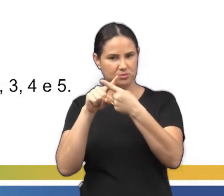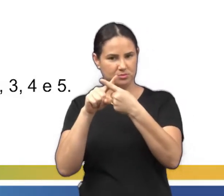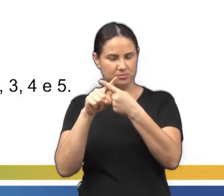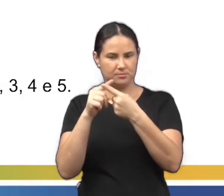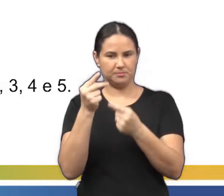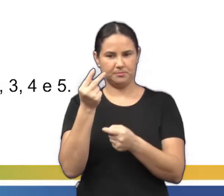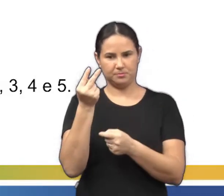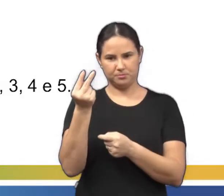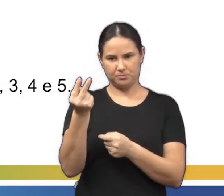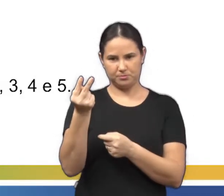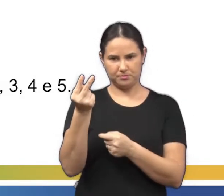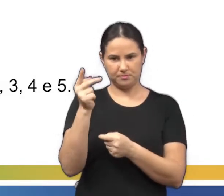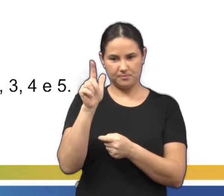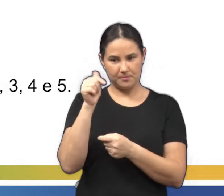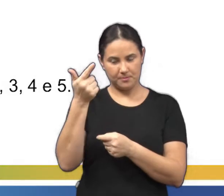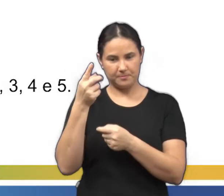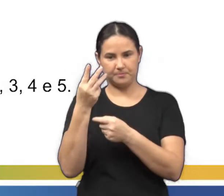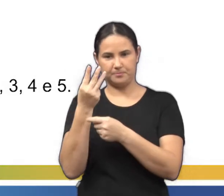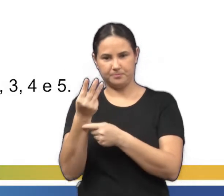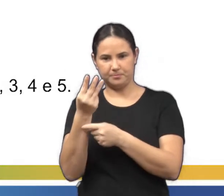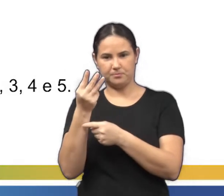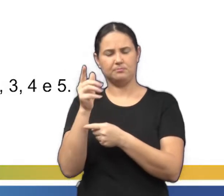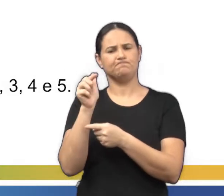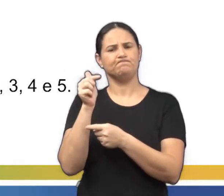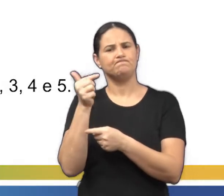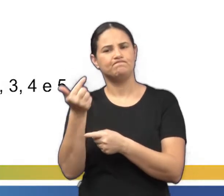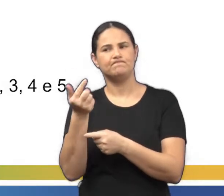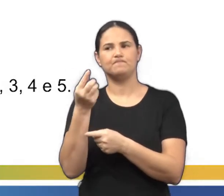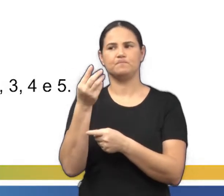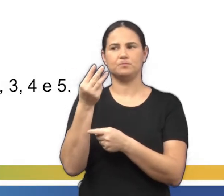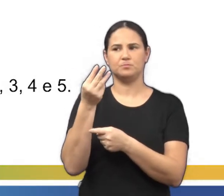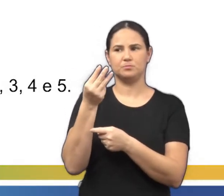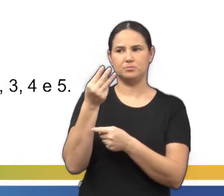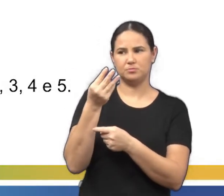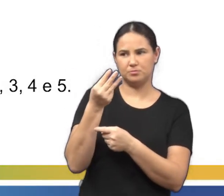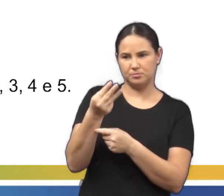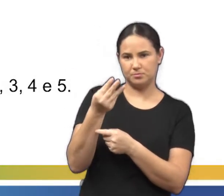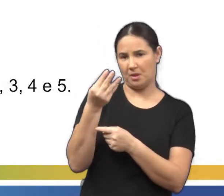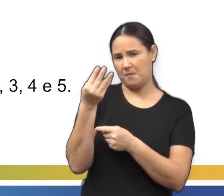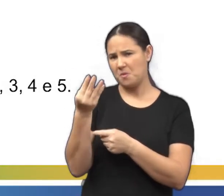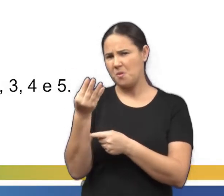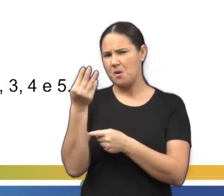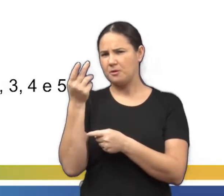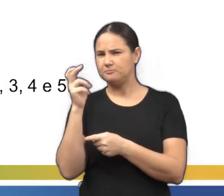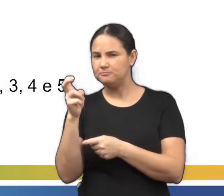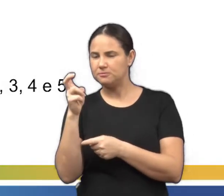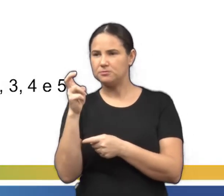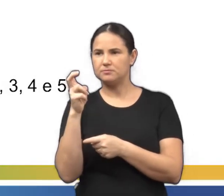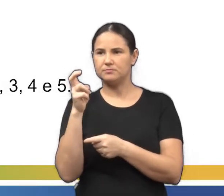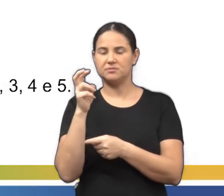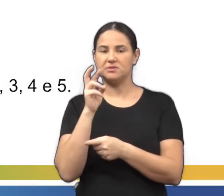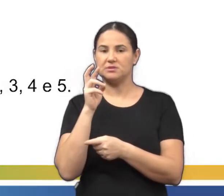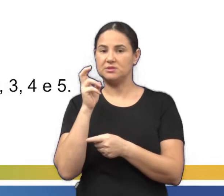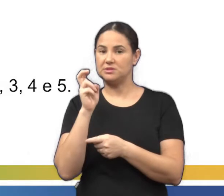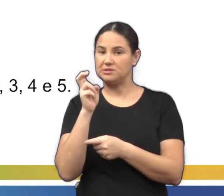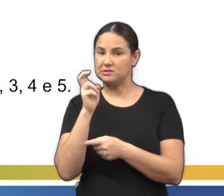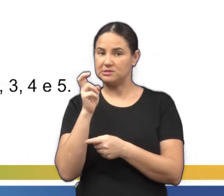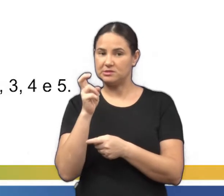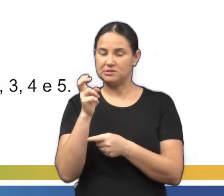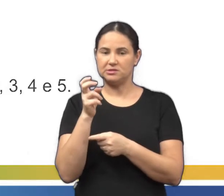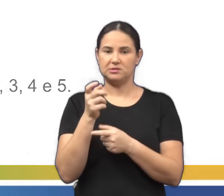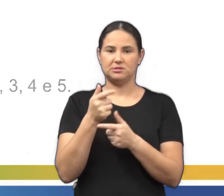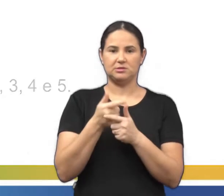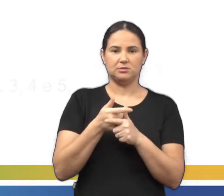2, depois por 3, por 4 e por 5. Ou seja, vou fazer 4 operações diferentes aí, tá? Vamos lá para o primeiro.